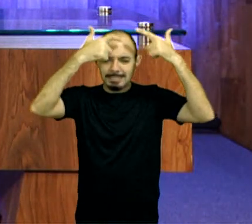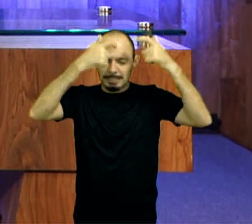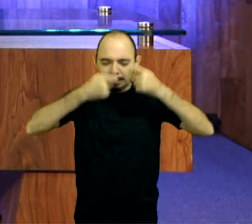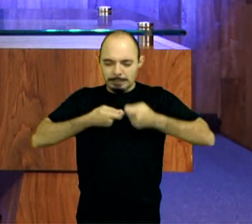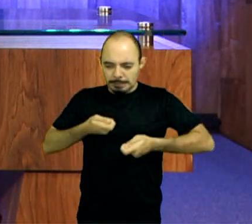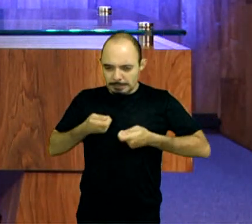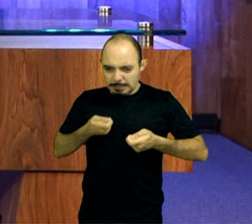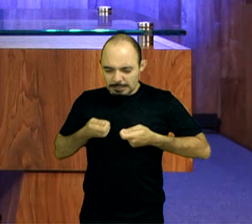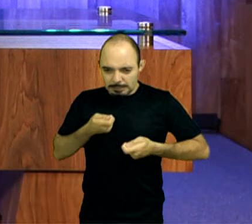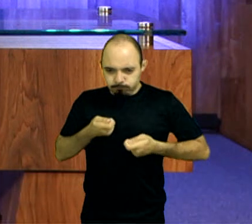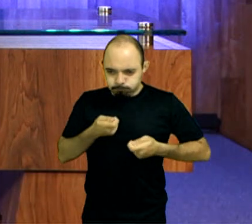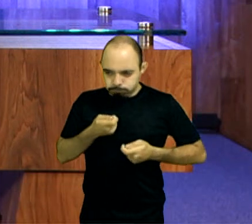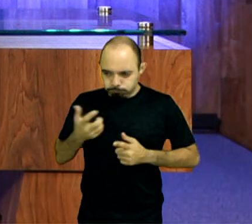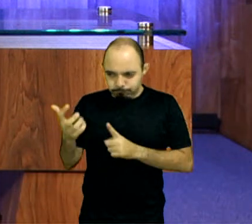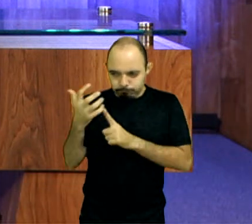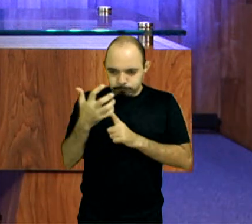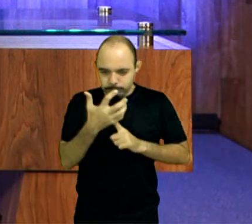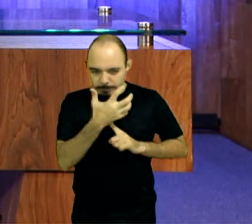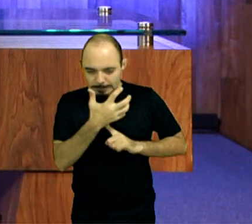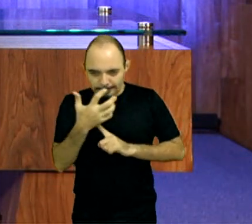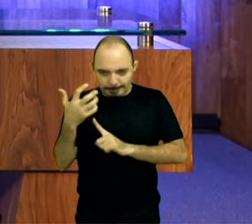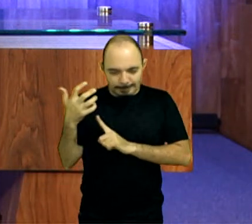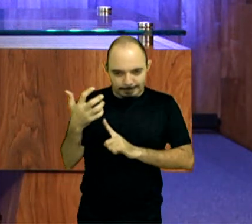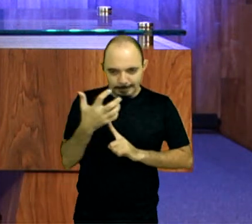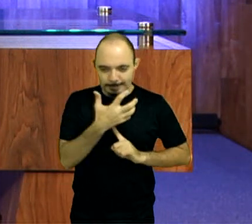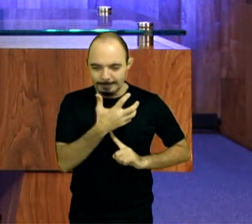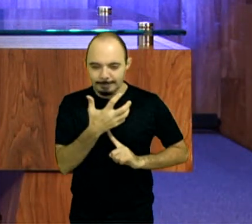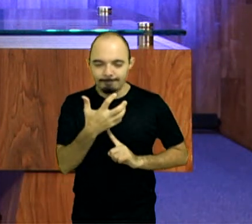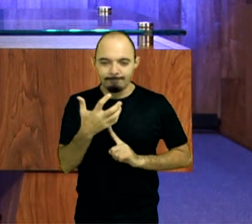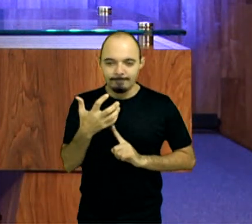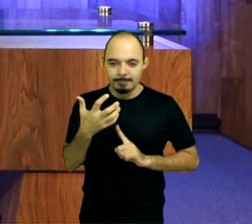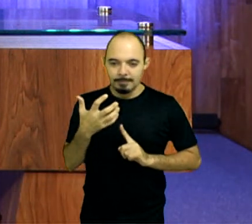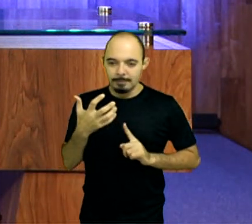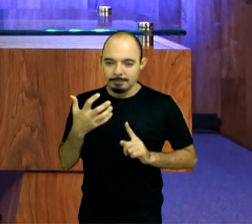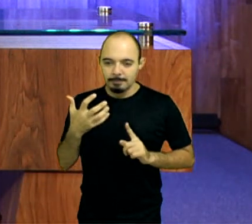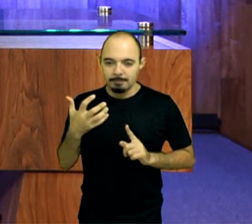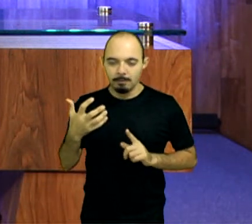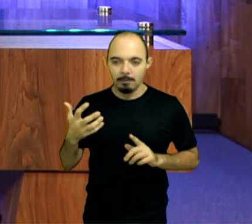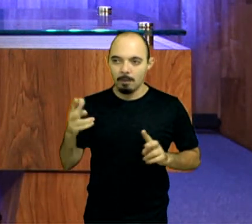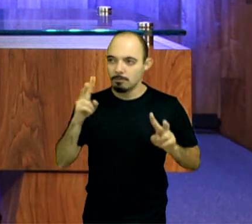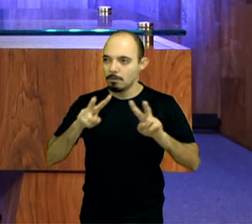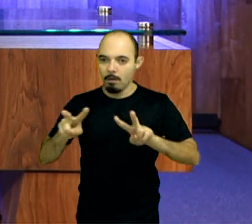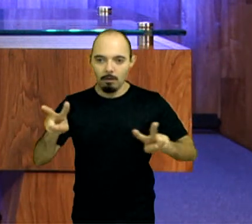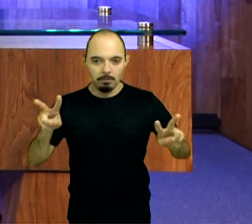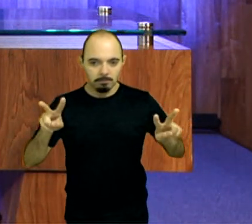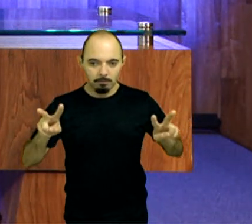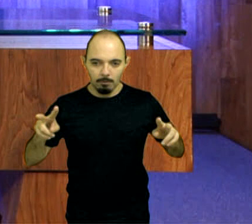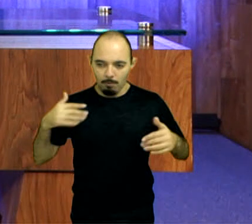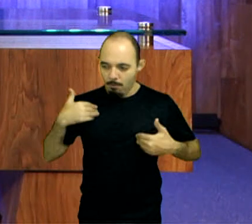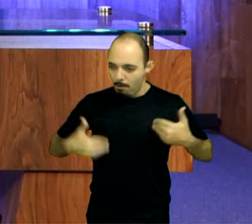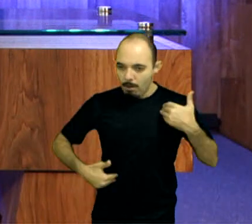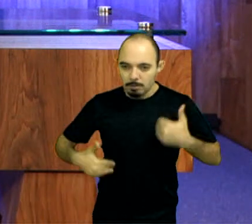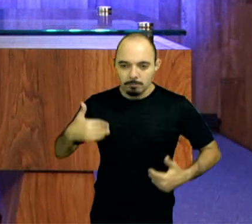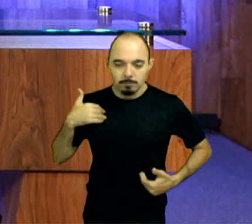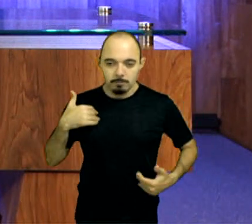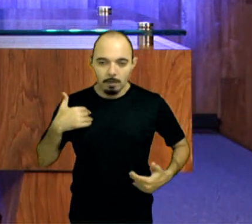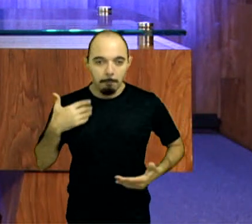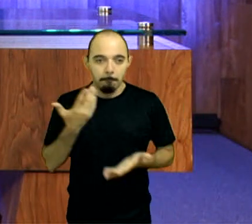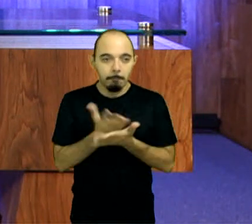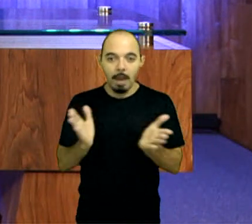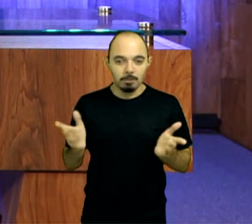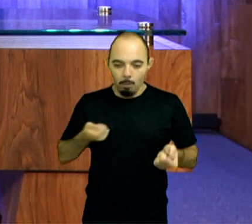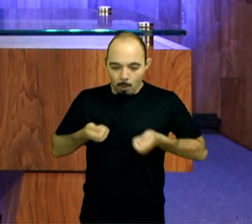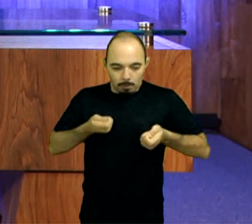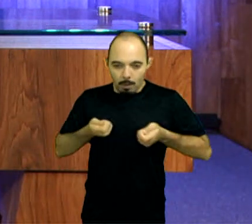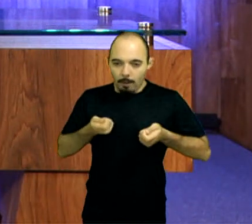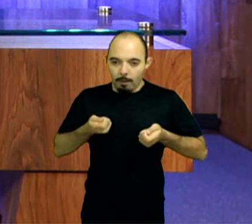depois acaba os nossos braços, mãos, olhos. Olha, meu irmão, se nós não formos